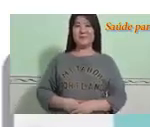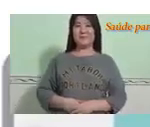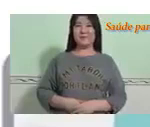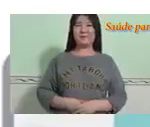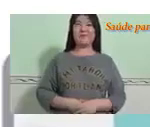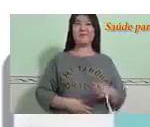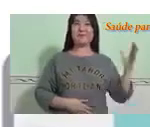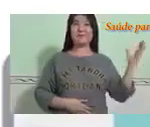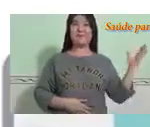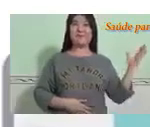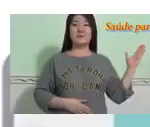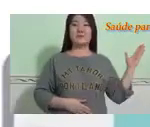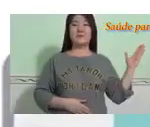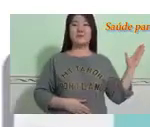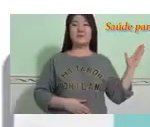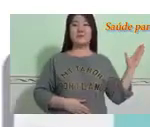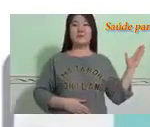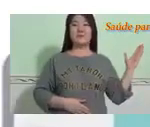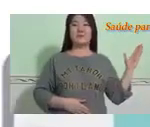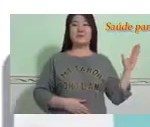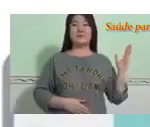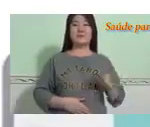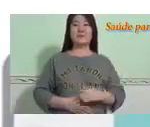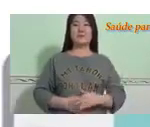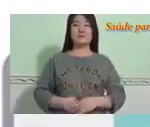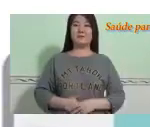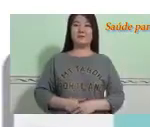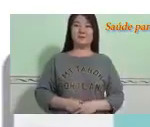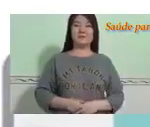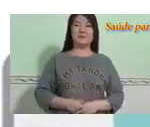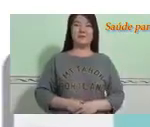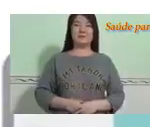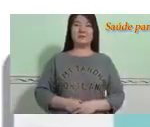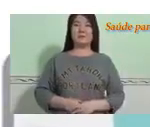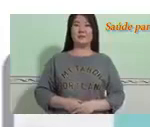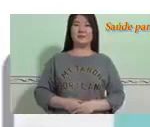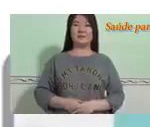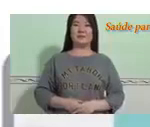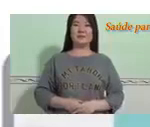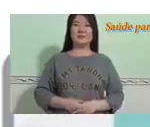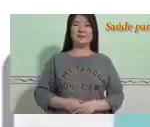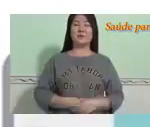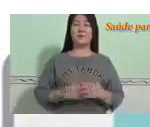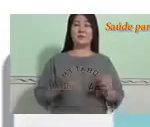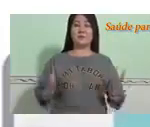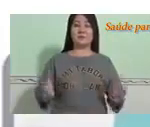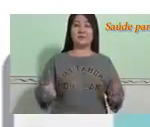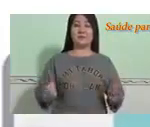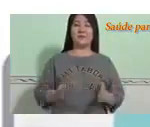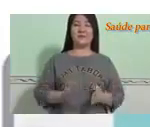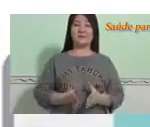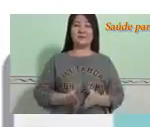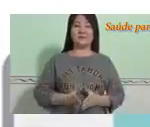DIU. Não poder tomar a pílula ou tem muitos efeitos colaterais quando tomar implante ou diafragma. Teve contato íntimo